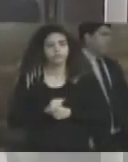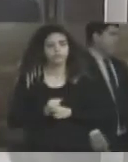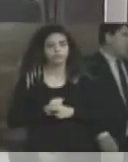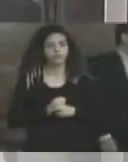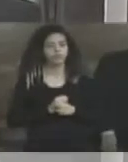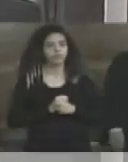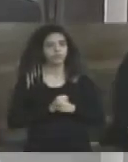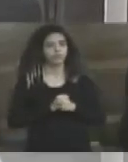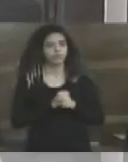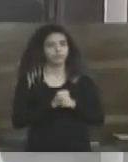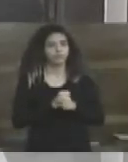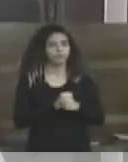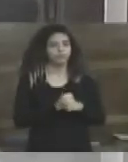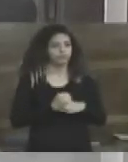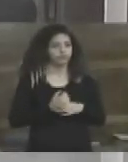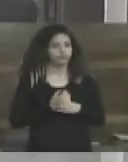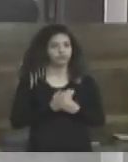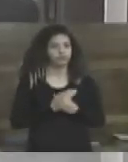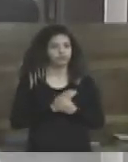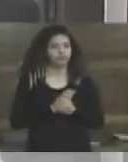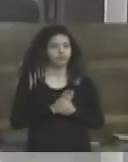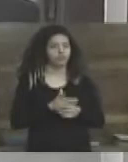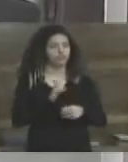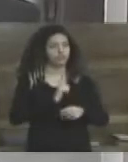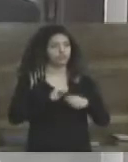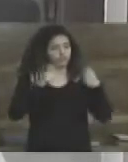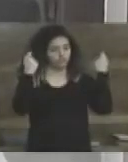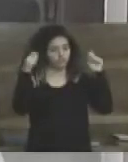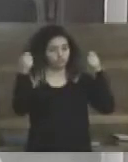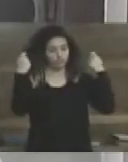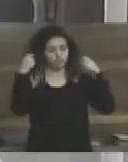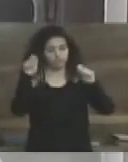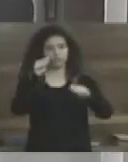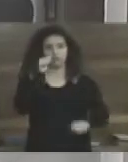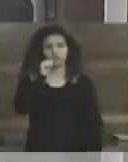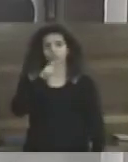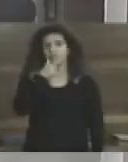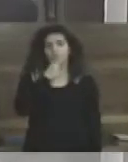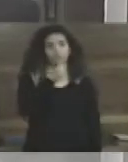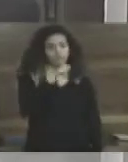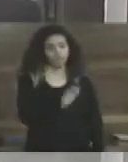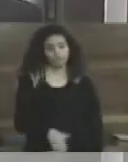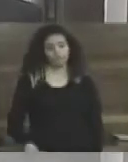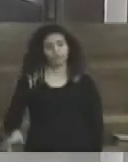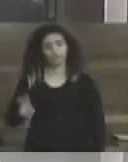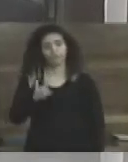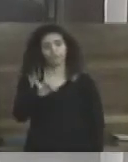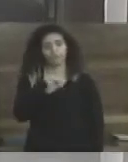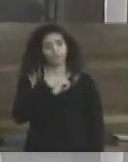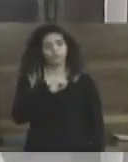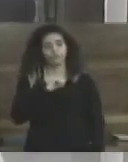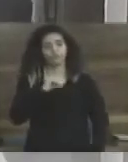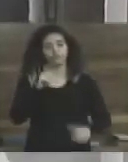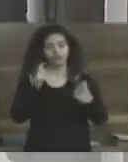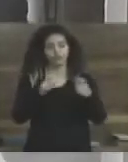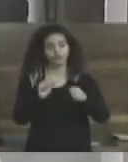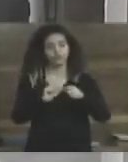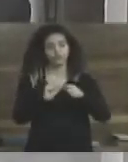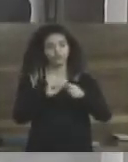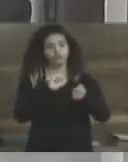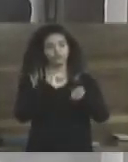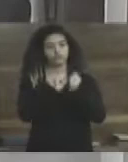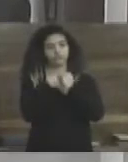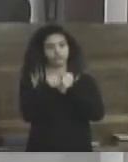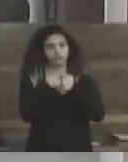tem uma programação para colocar a academia para as senhoras, para os senhores, as crianças vão ter onde fazer educação física que não se tem